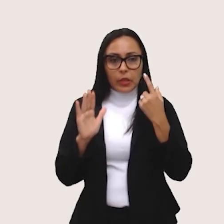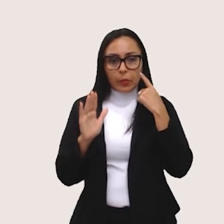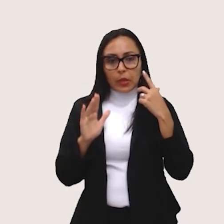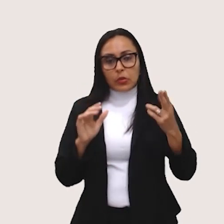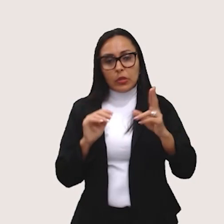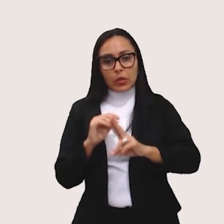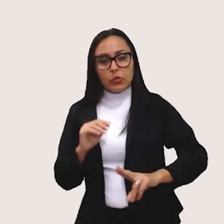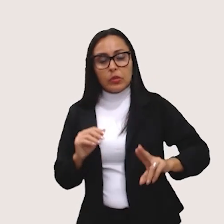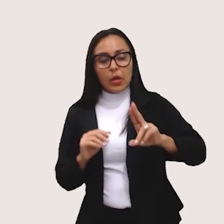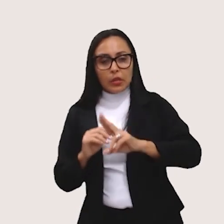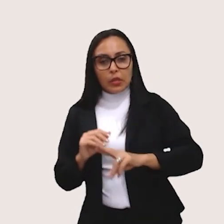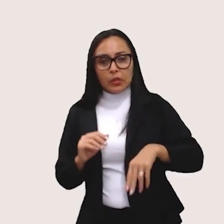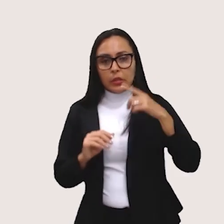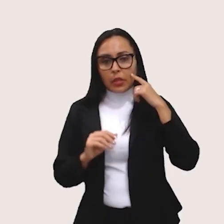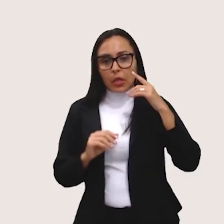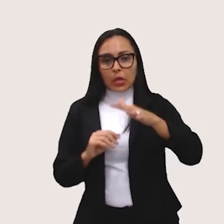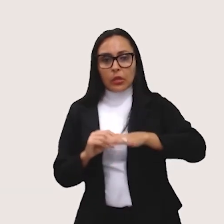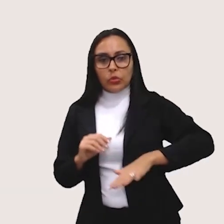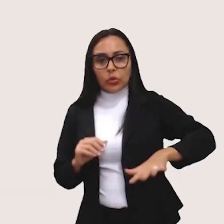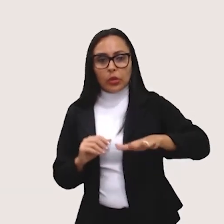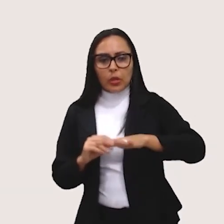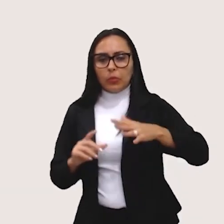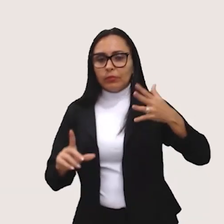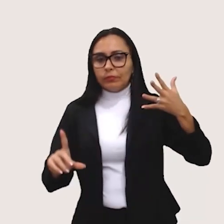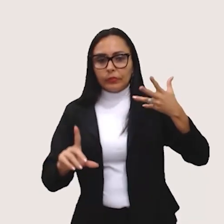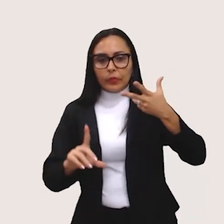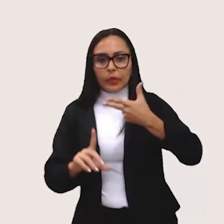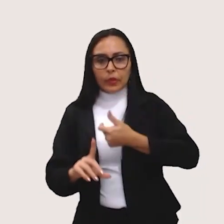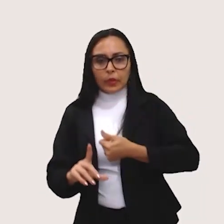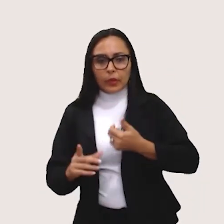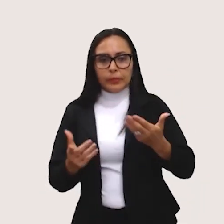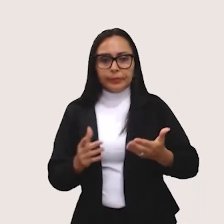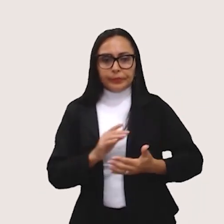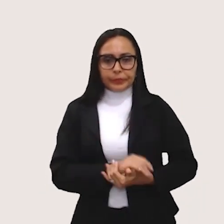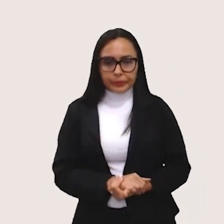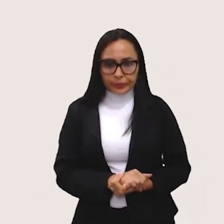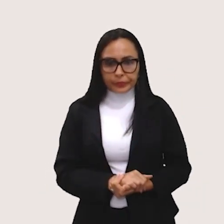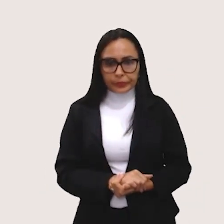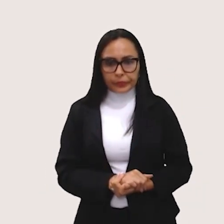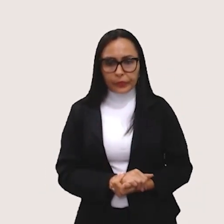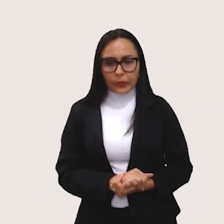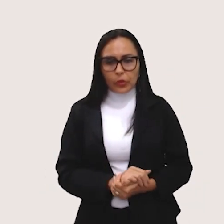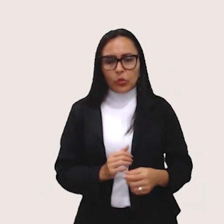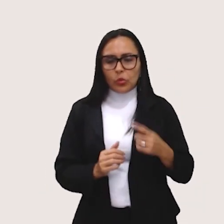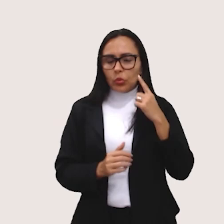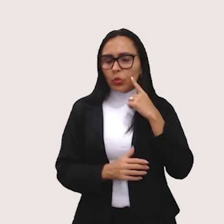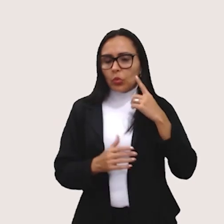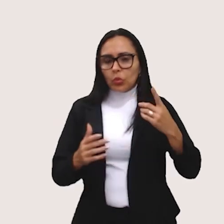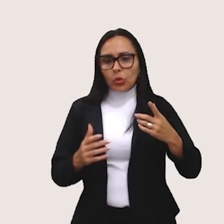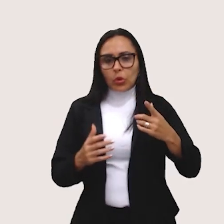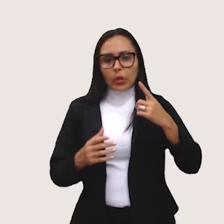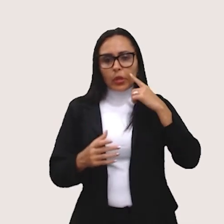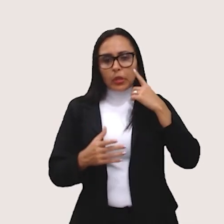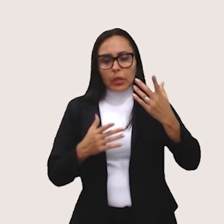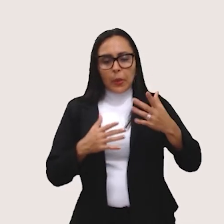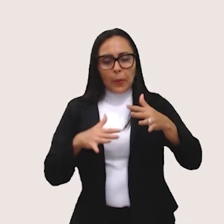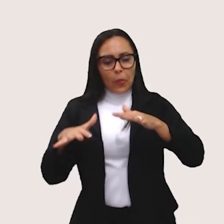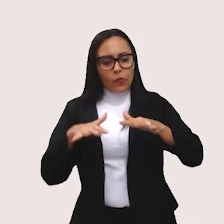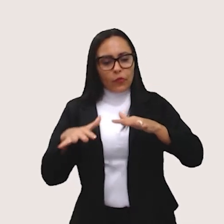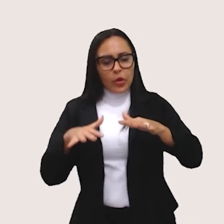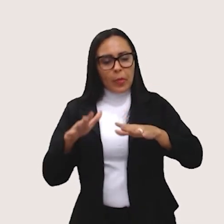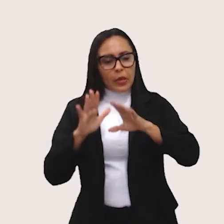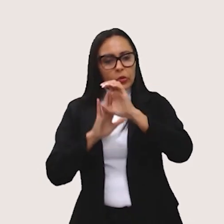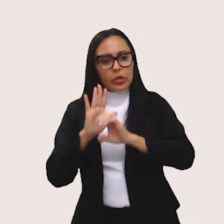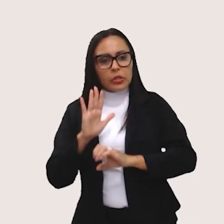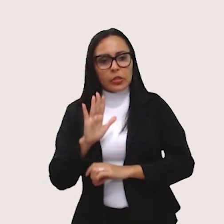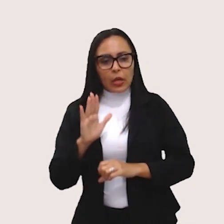usada no campo da arte, né? A gente está chamando de vanguarda tudo que surgiu de movimento estético no final